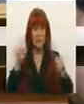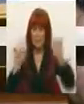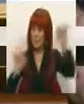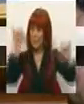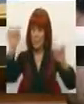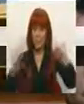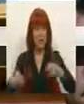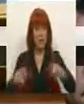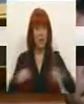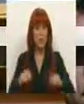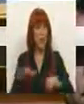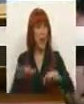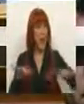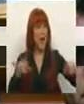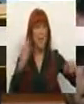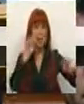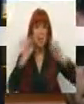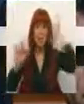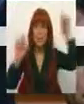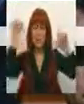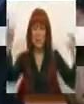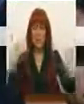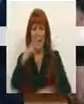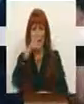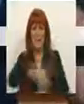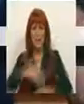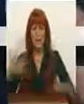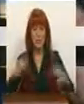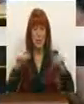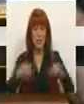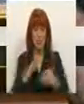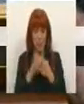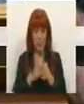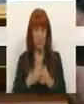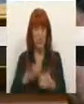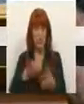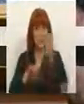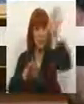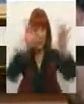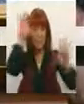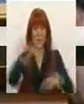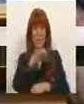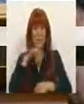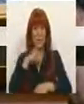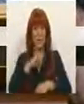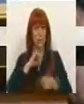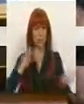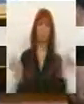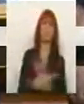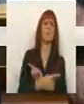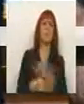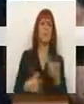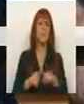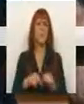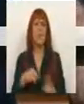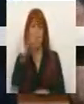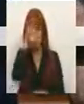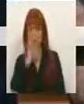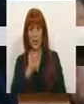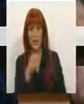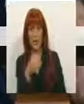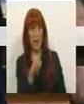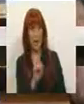locais na gestão destas áreas protegidas. Infelizmente, este processo descentralizador sofreu um forte revés com um